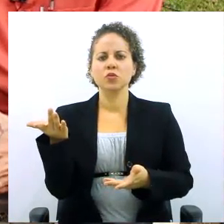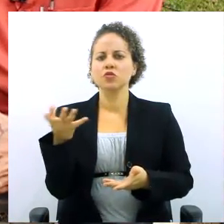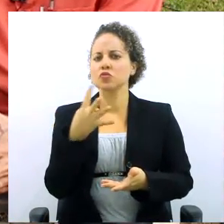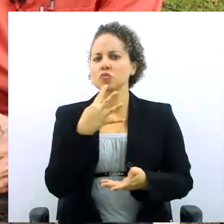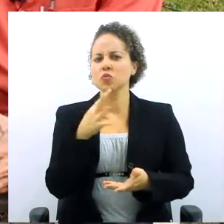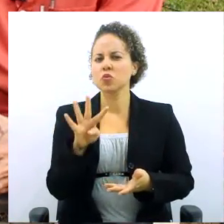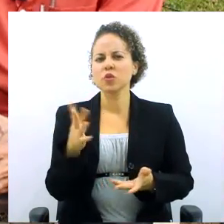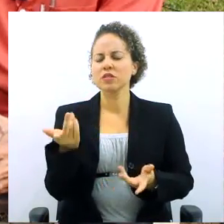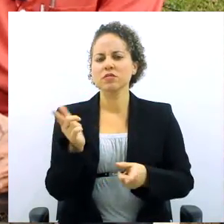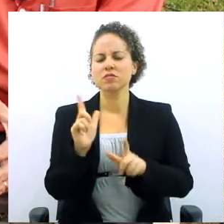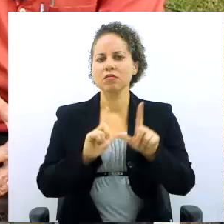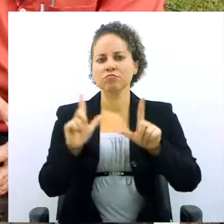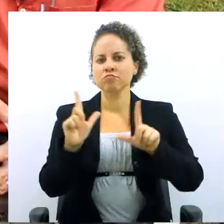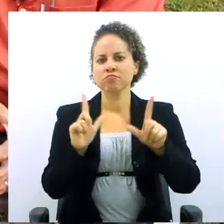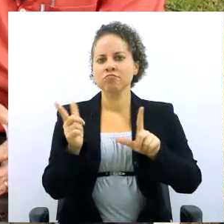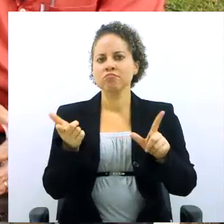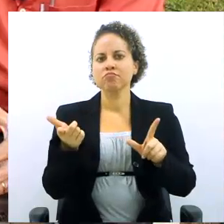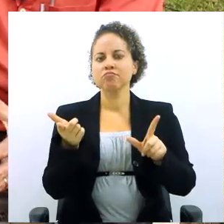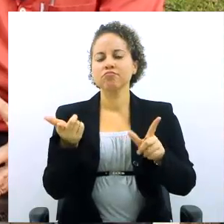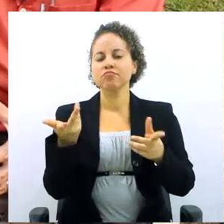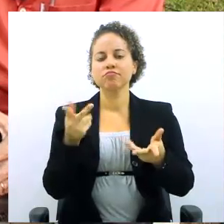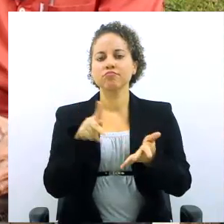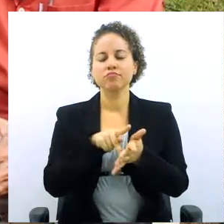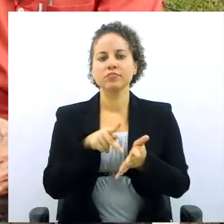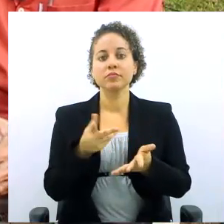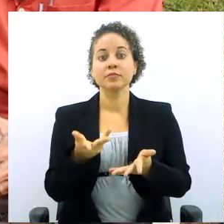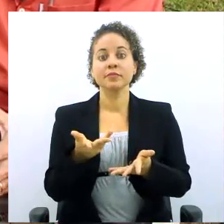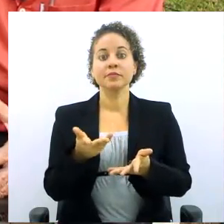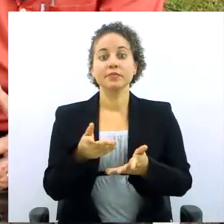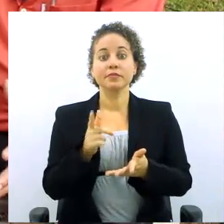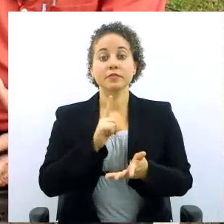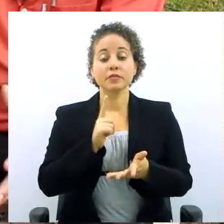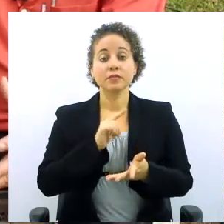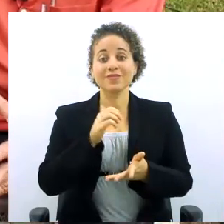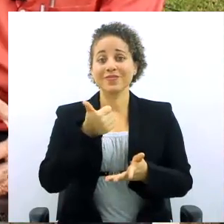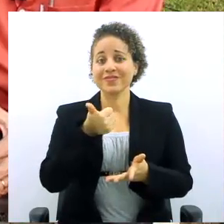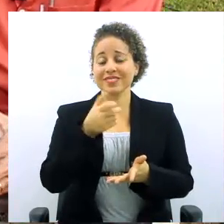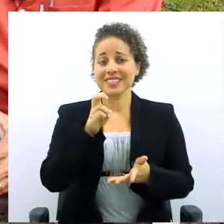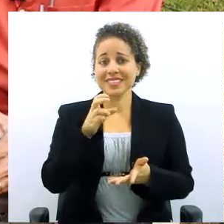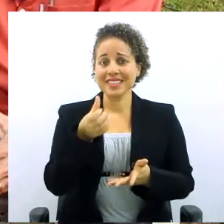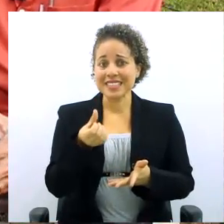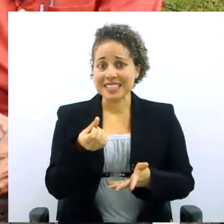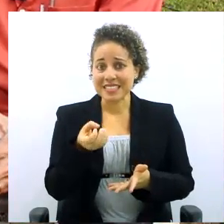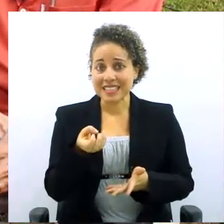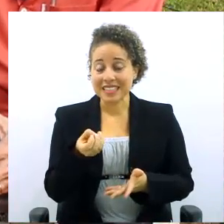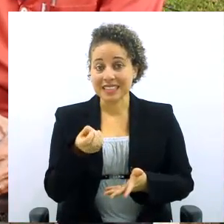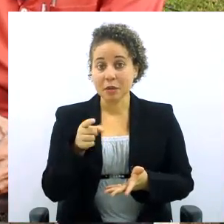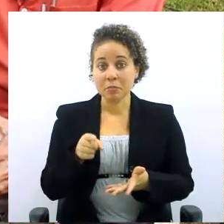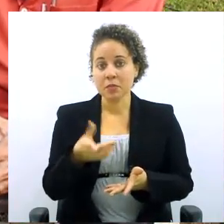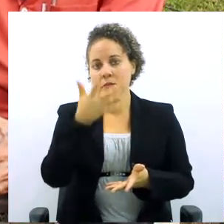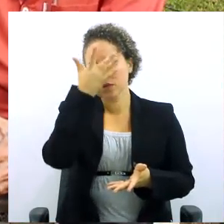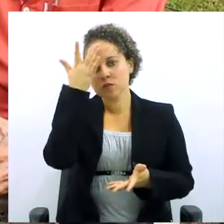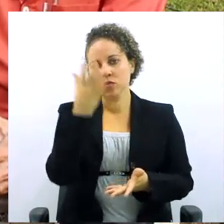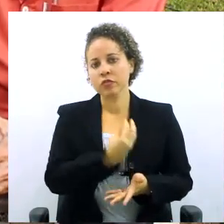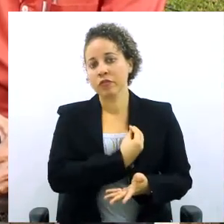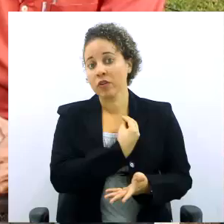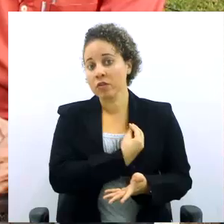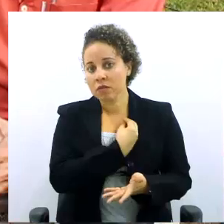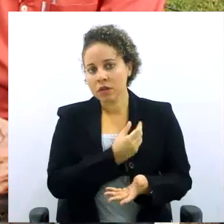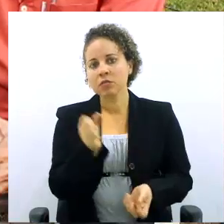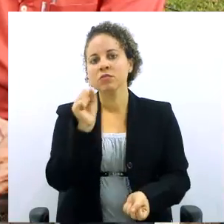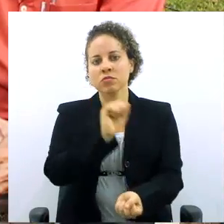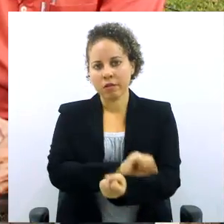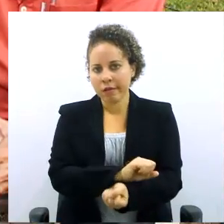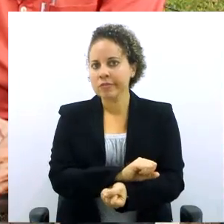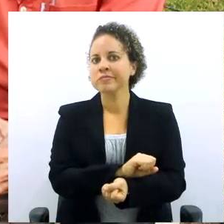conheceram o programa, ficaram escandalizadas. A estimativa é de que no Brasil já existe 160 mil pessoas vivendo em condição